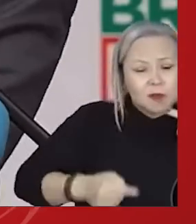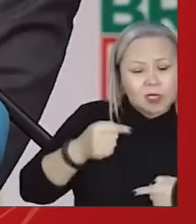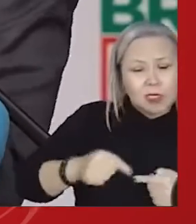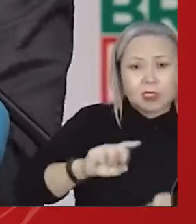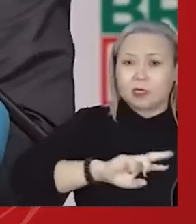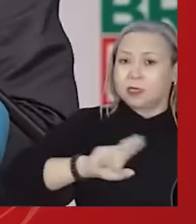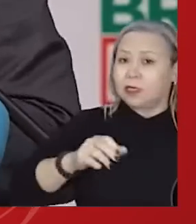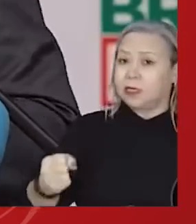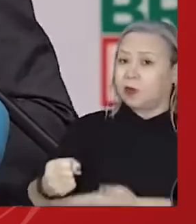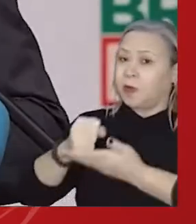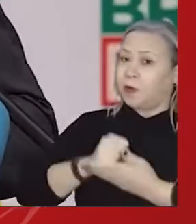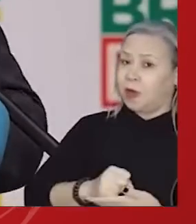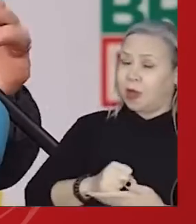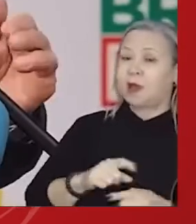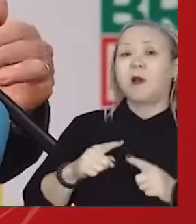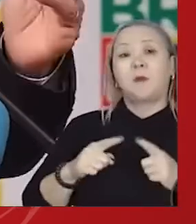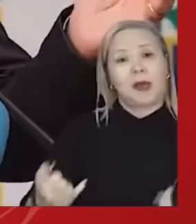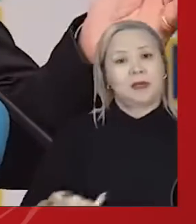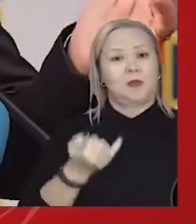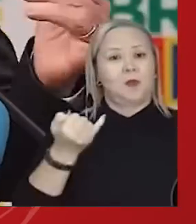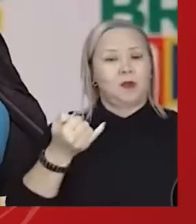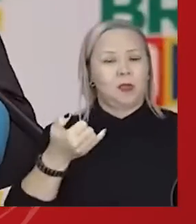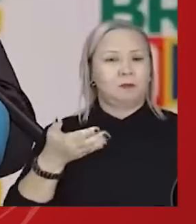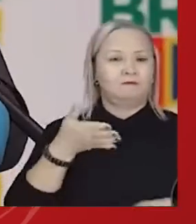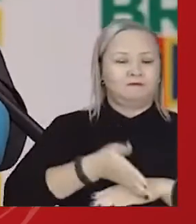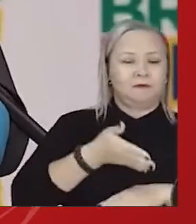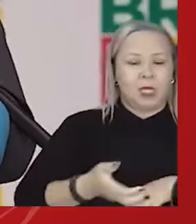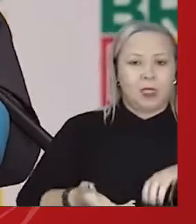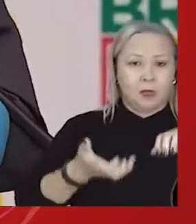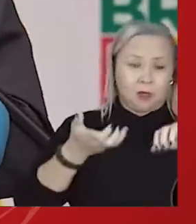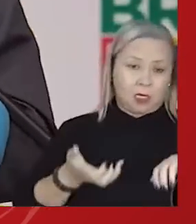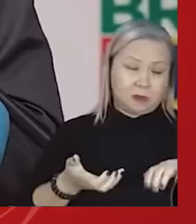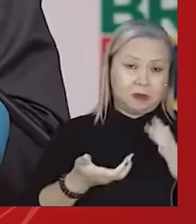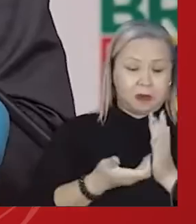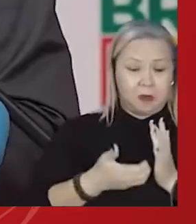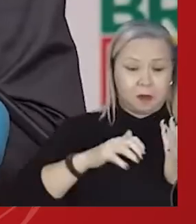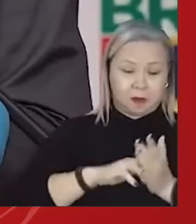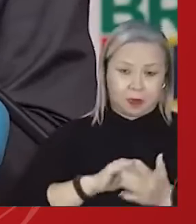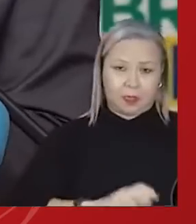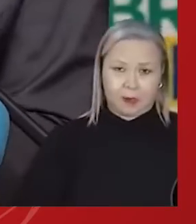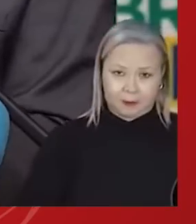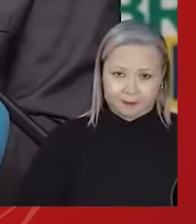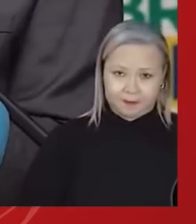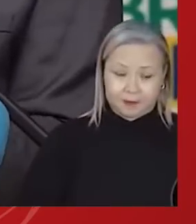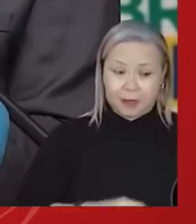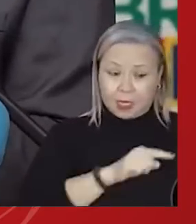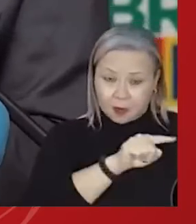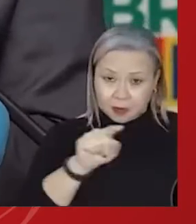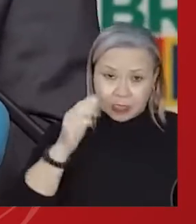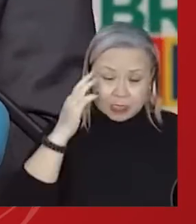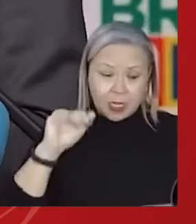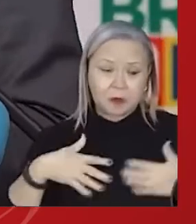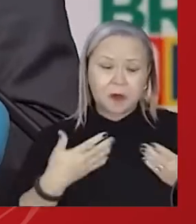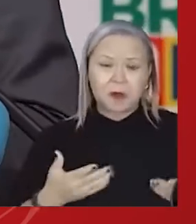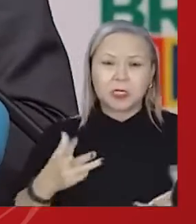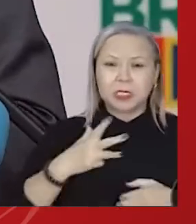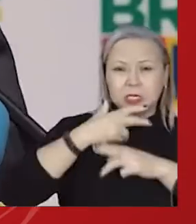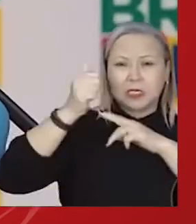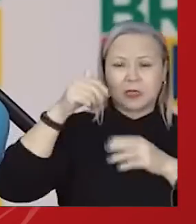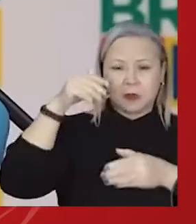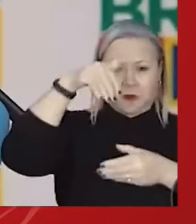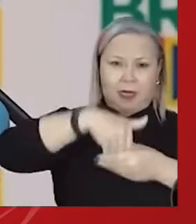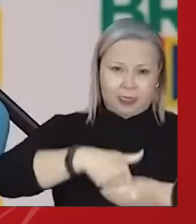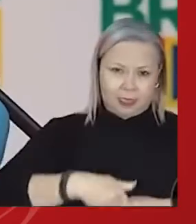são partidos que têm importância dentro do Congresso Nacional, seja na Câmara ou seja no Senado. E vocês sabem que quando a gente ganha uma